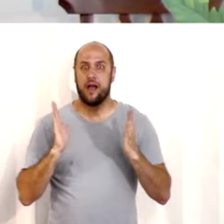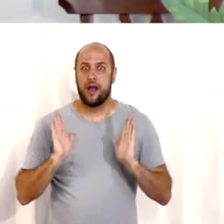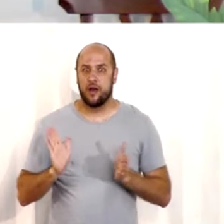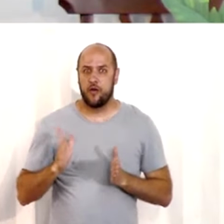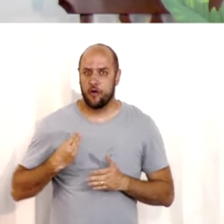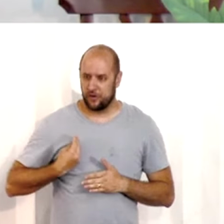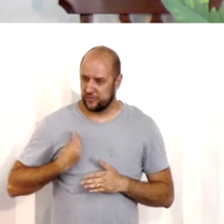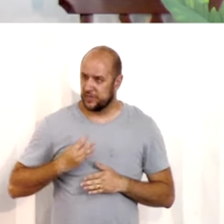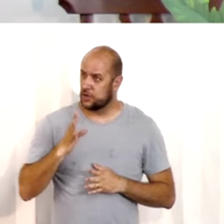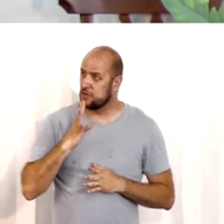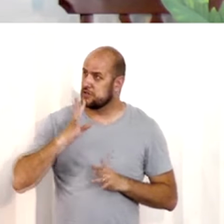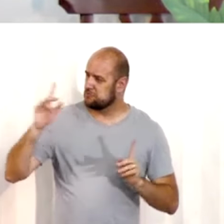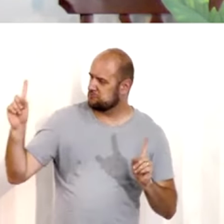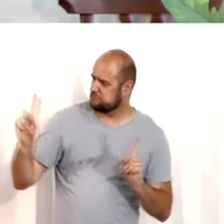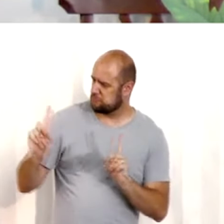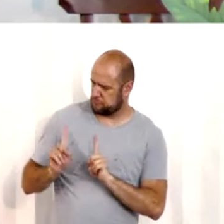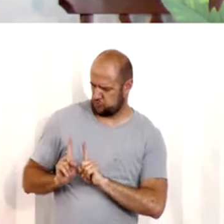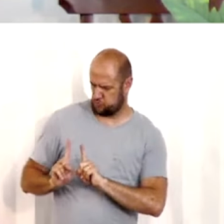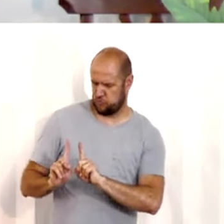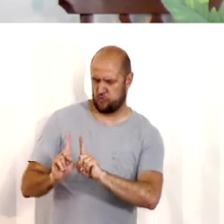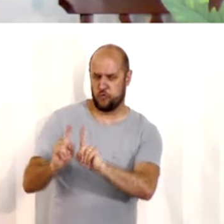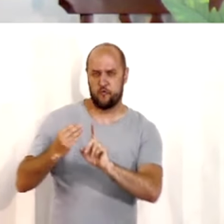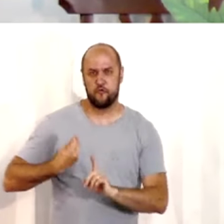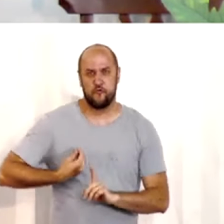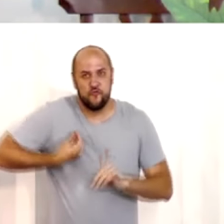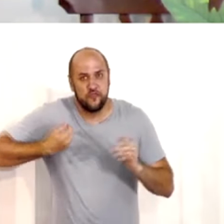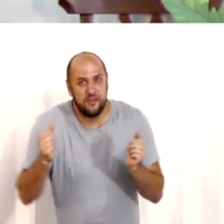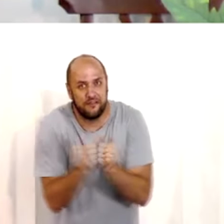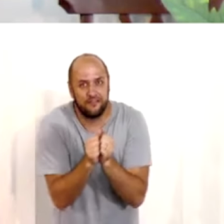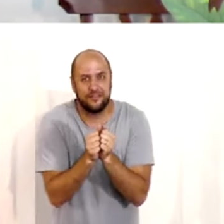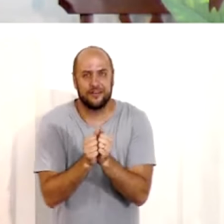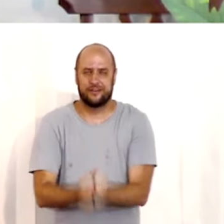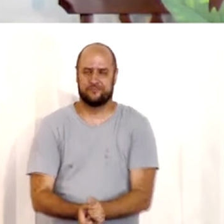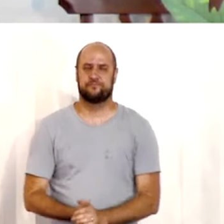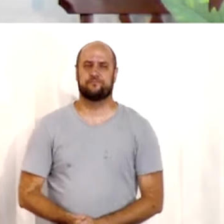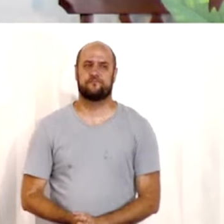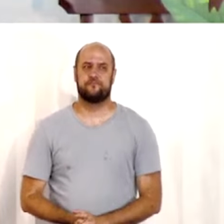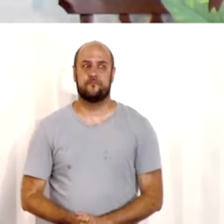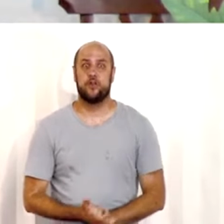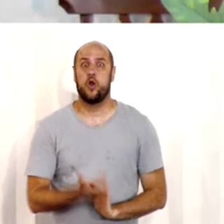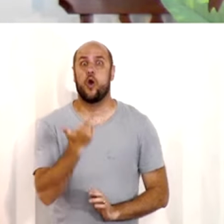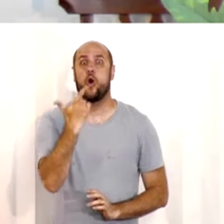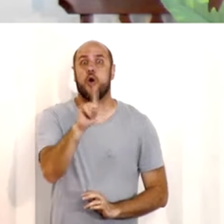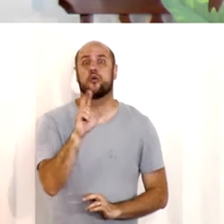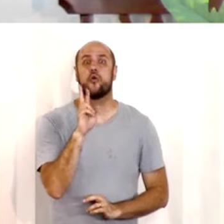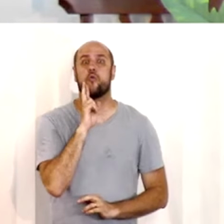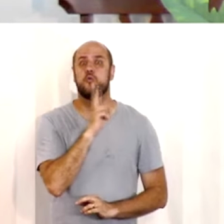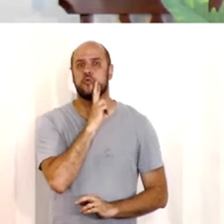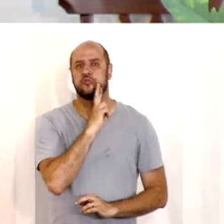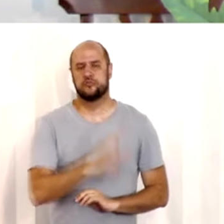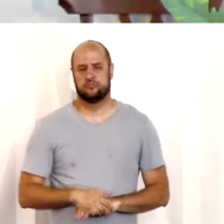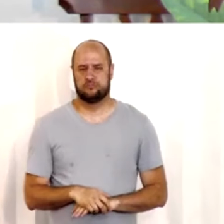contigo. O que dizer de caminhadas como, por exemplo, a de Ruth? Bom,